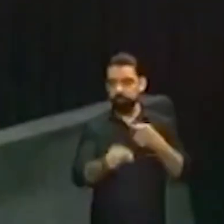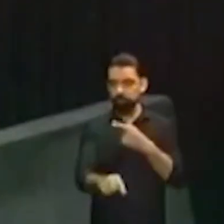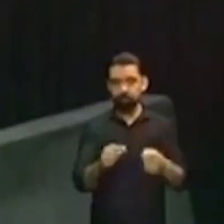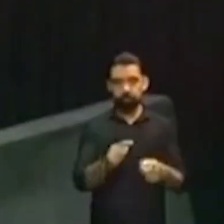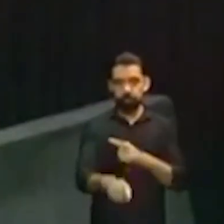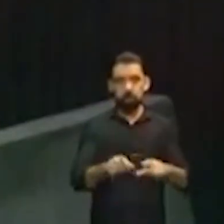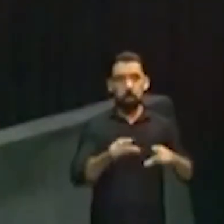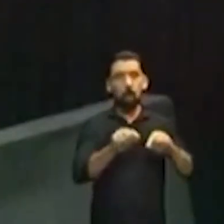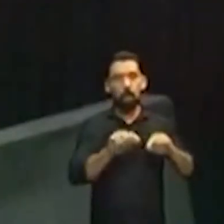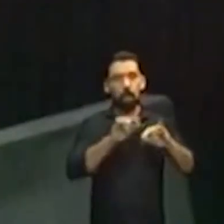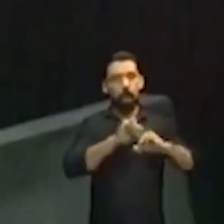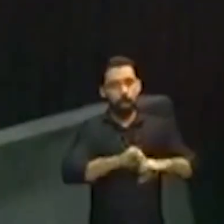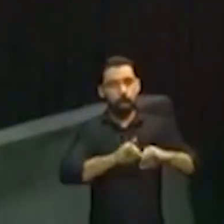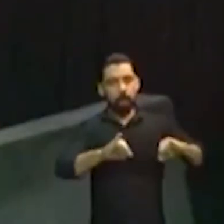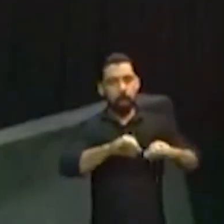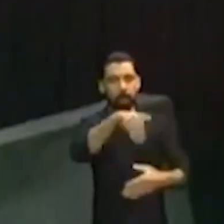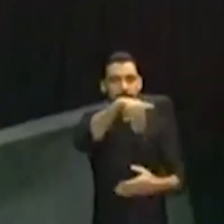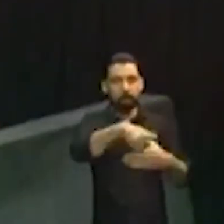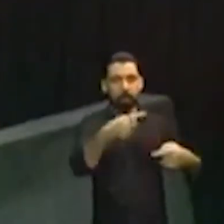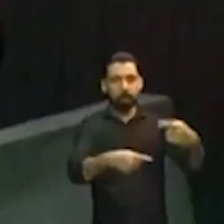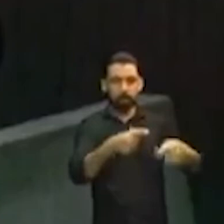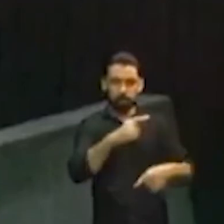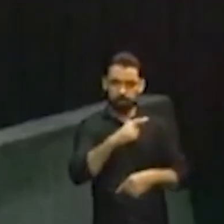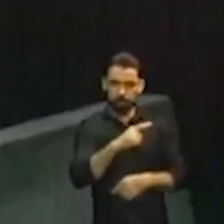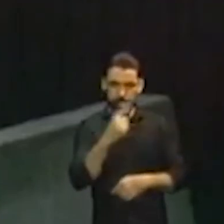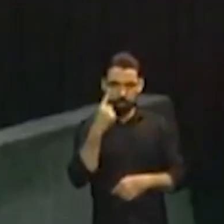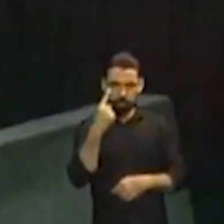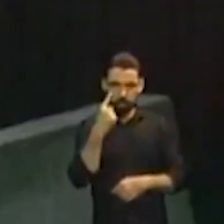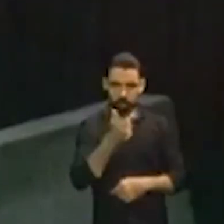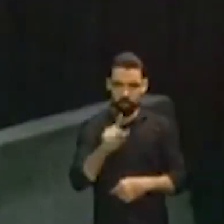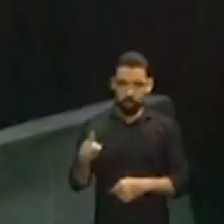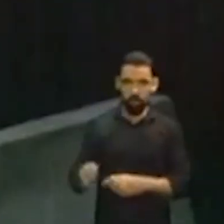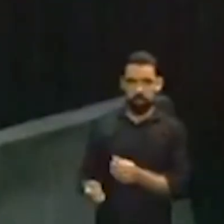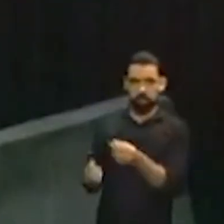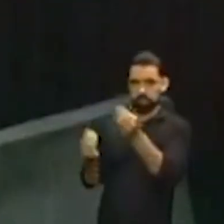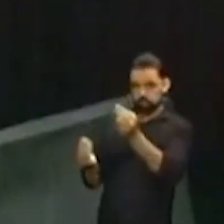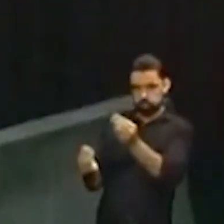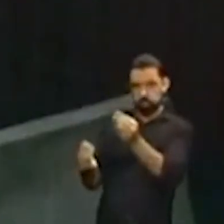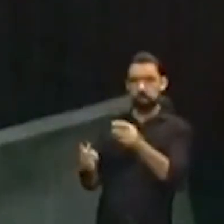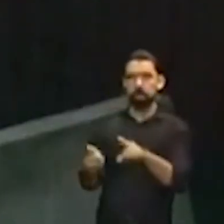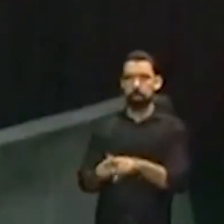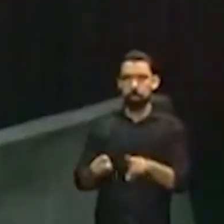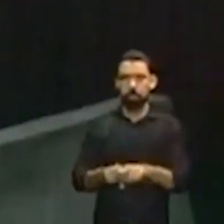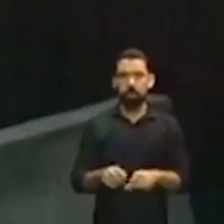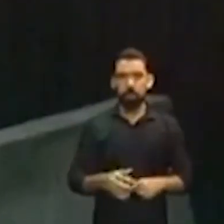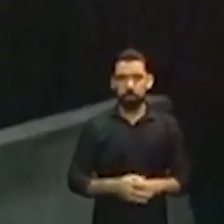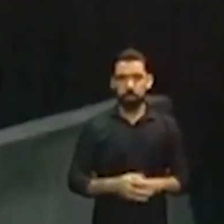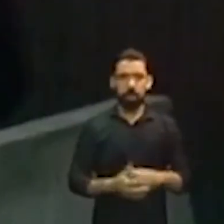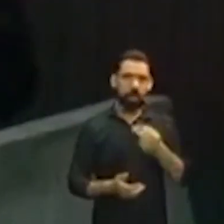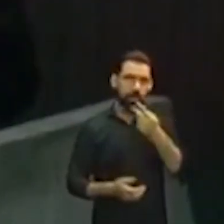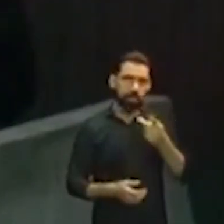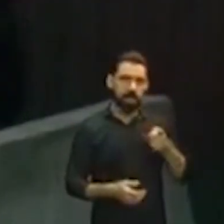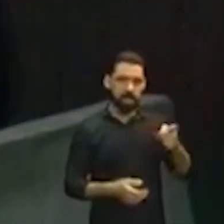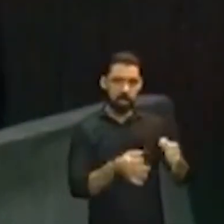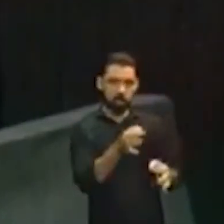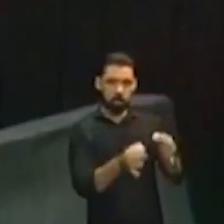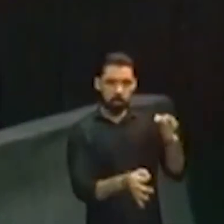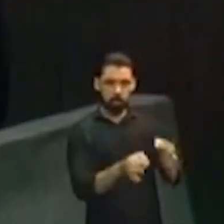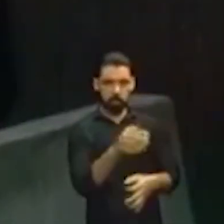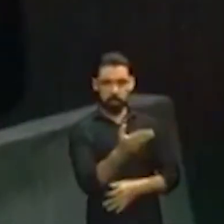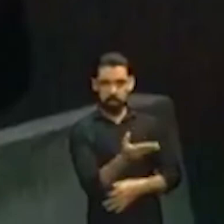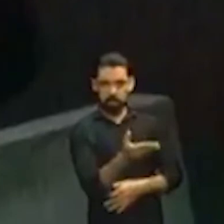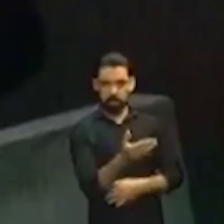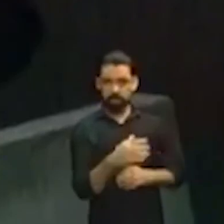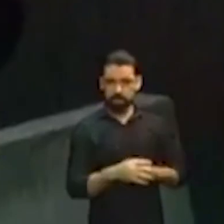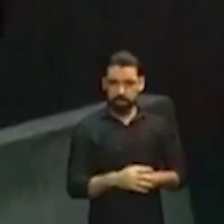com campanhas políticas. Está aqui um, está aqui o segundo. Agora chamar o juiz de moleque, chamar